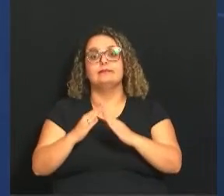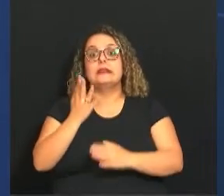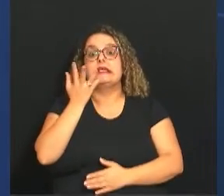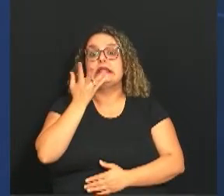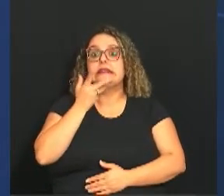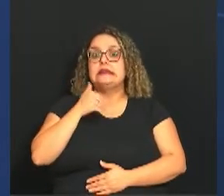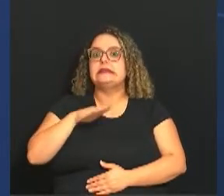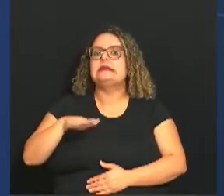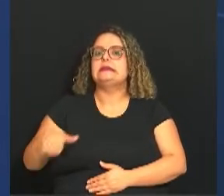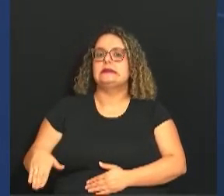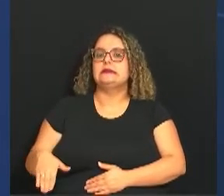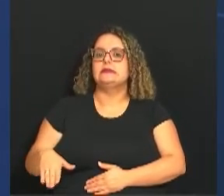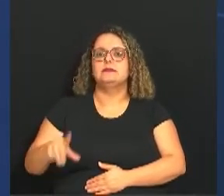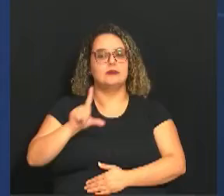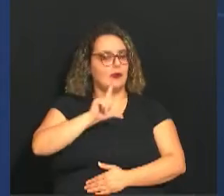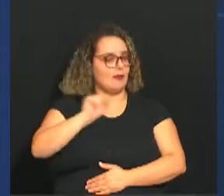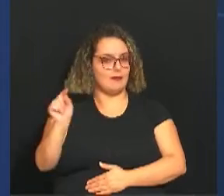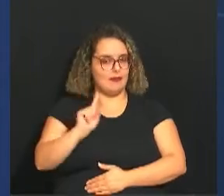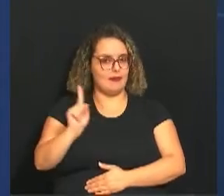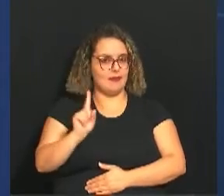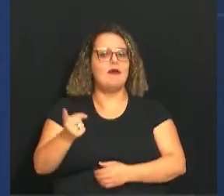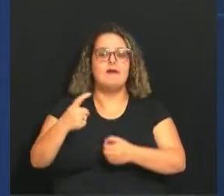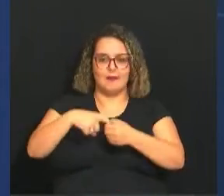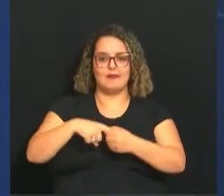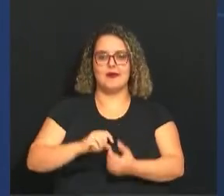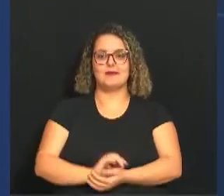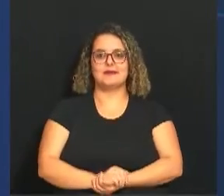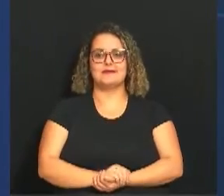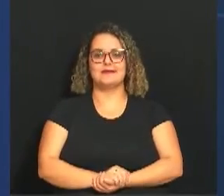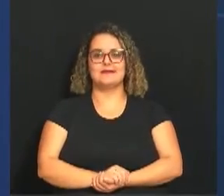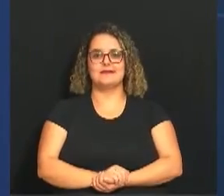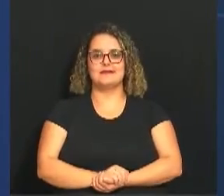crianças. Então não saia daí que o nosso intervalo é rapidinho.